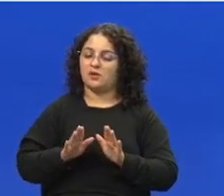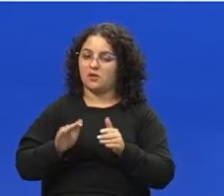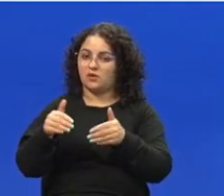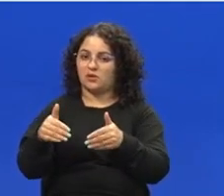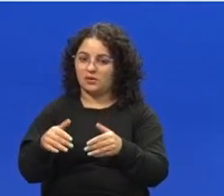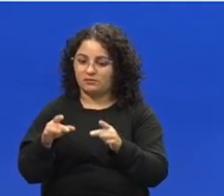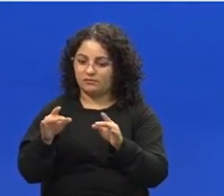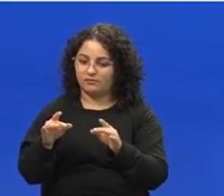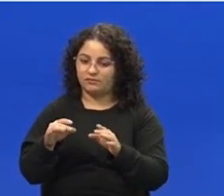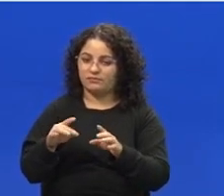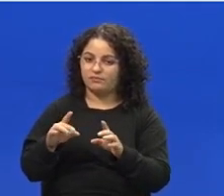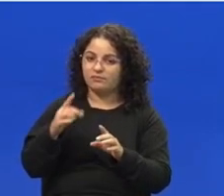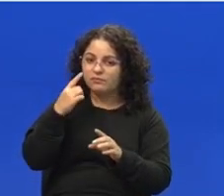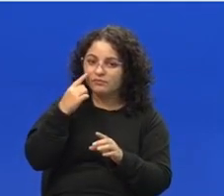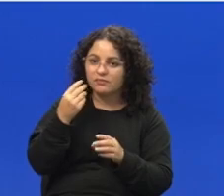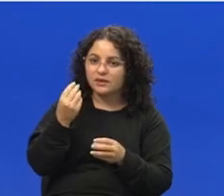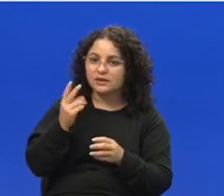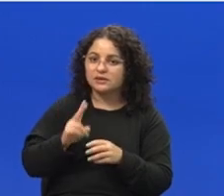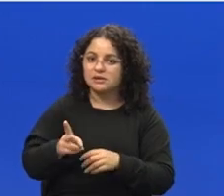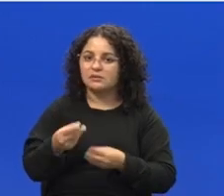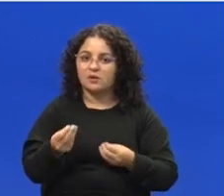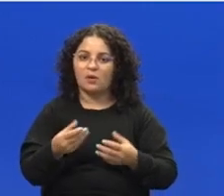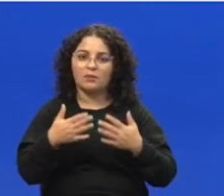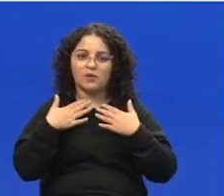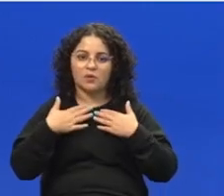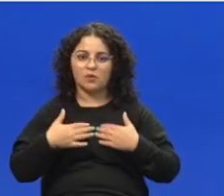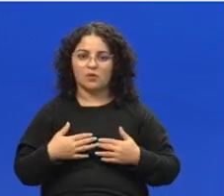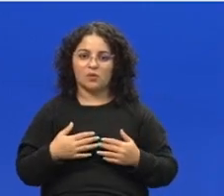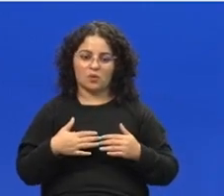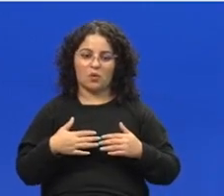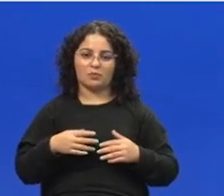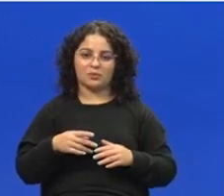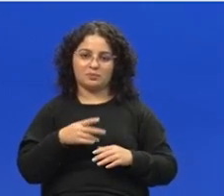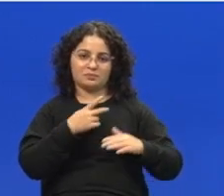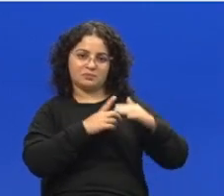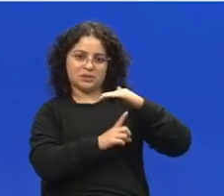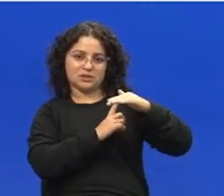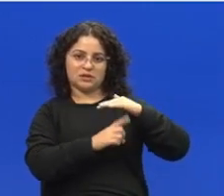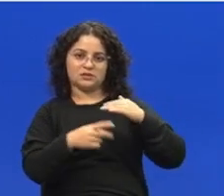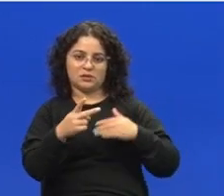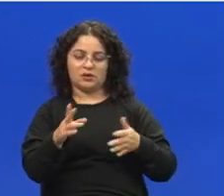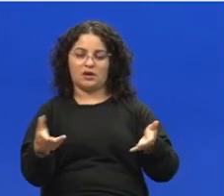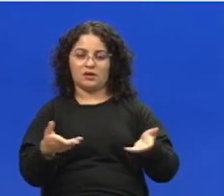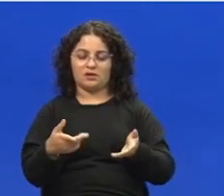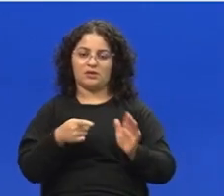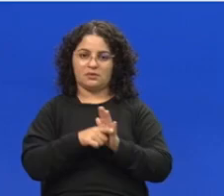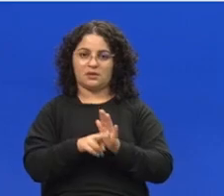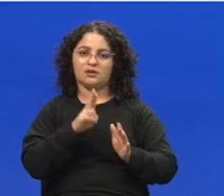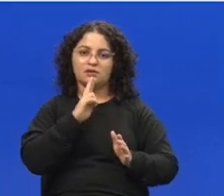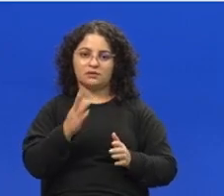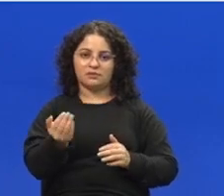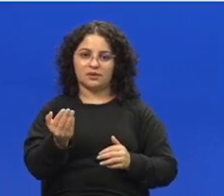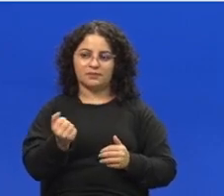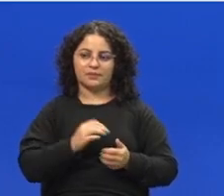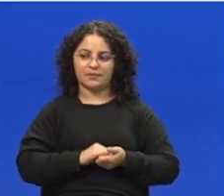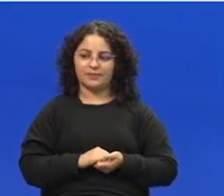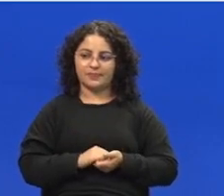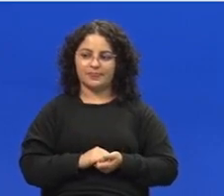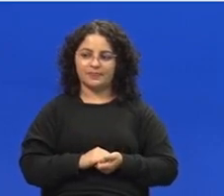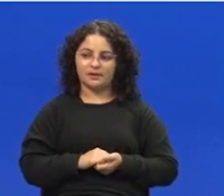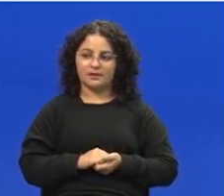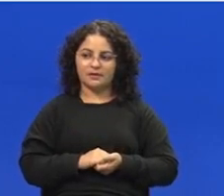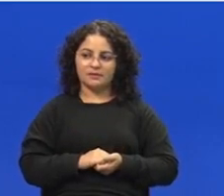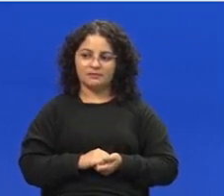e observar sempre a condição sistêmica do nosso paciente. Vamos então agora para a nossa